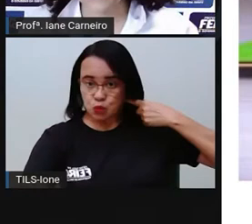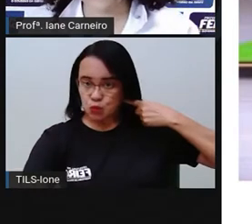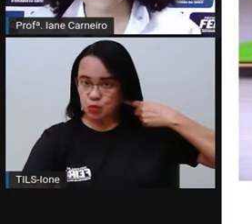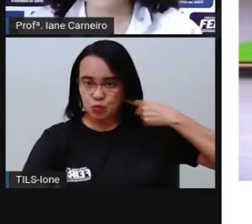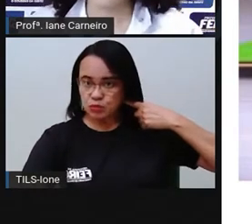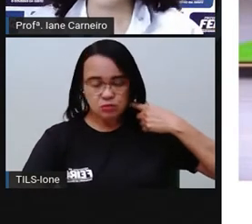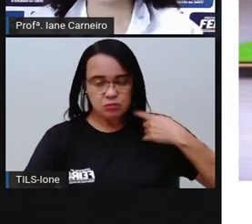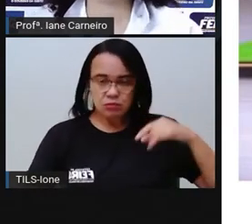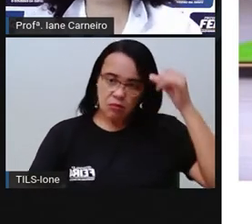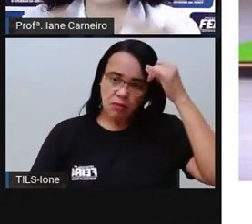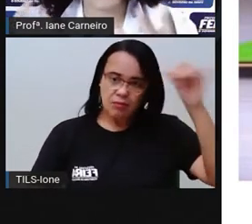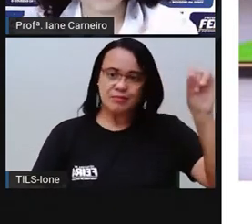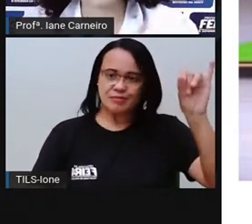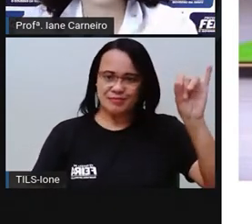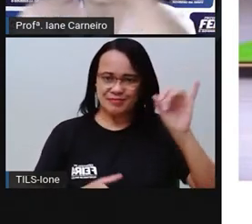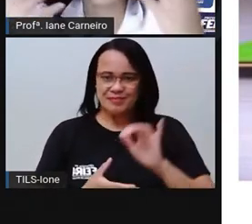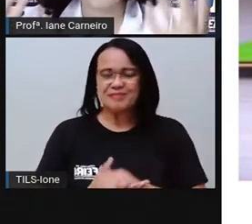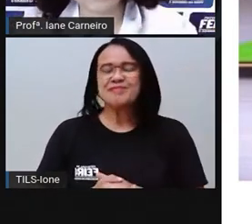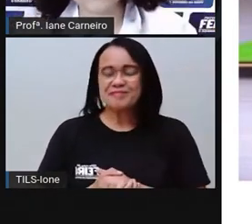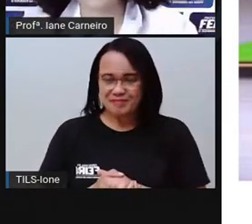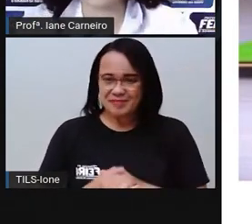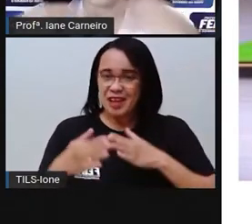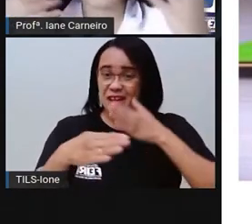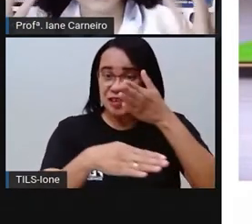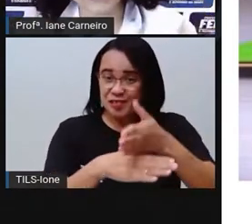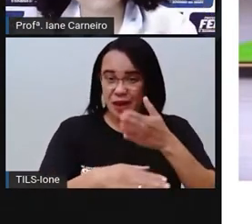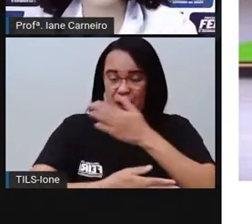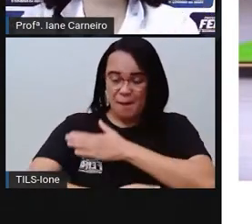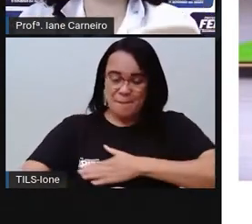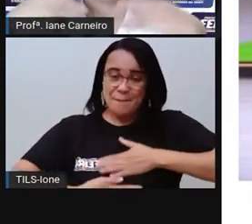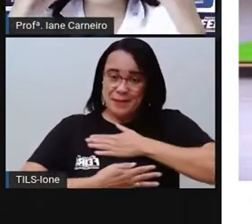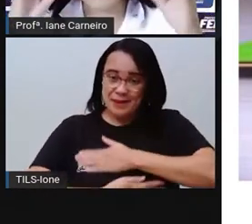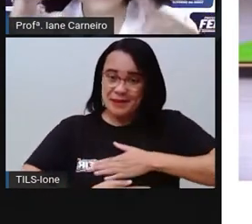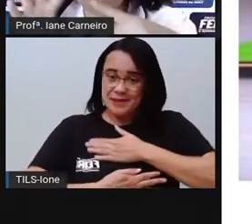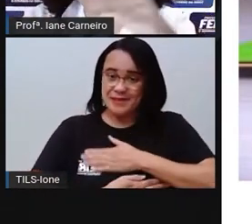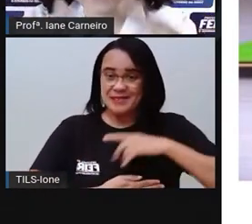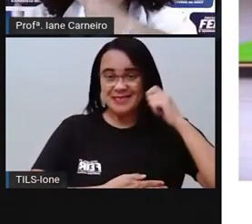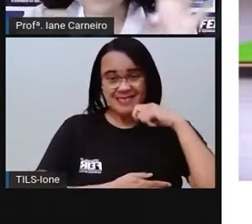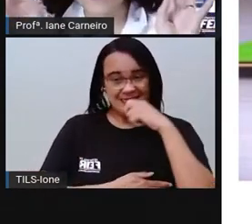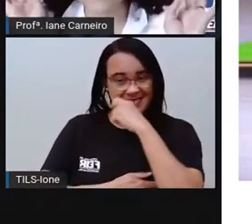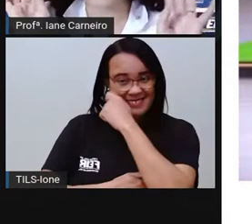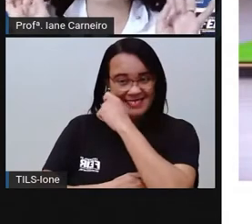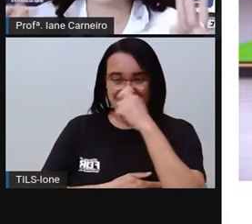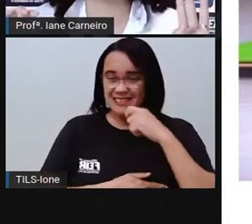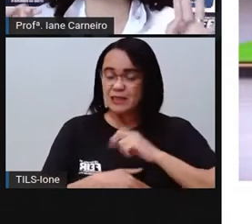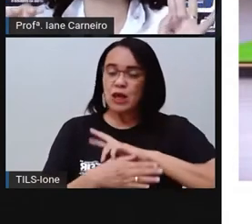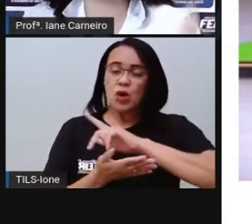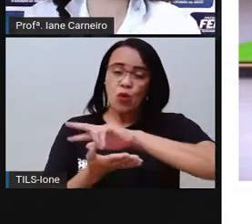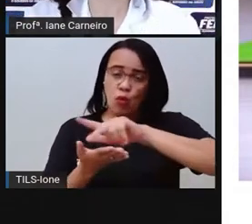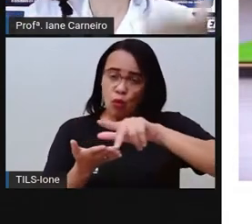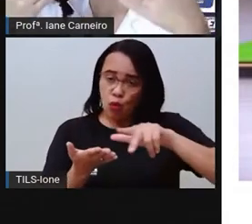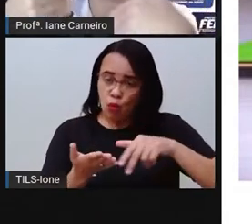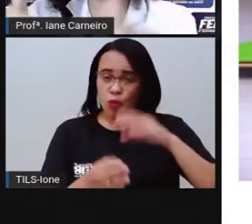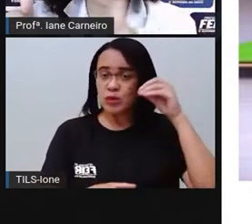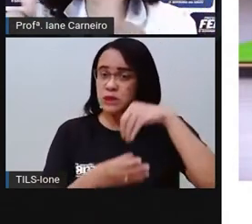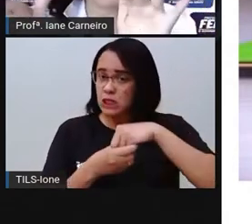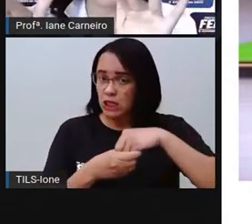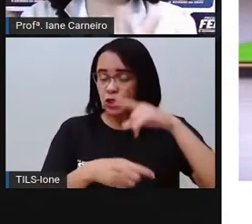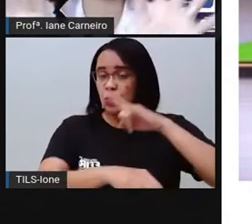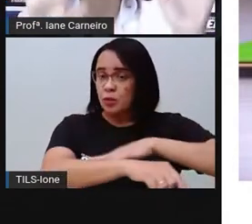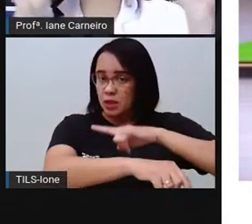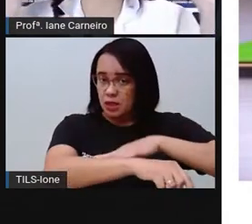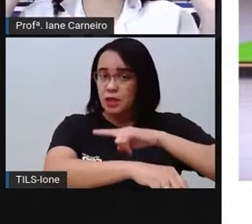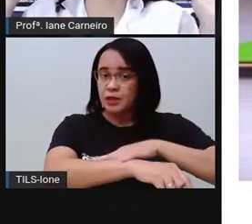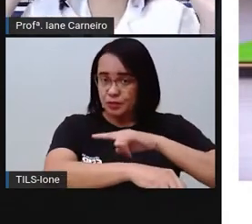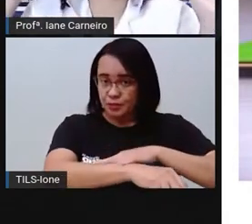limpinho para a gente ir lá tomar nosso banho, escovar nosso dente, fazer nossas necessidades lá no vaso sanitário, deixar a